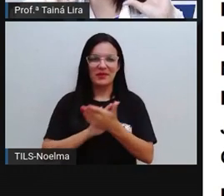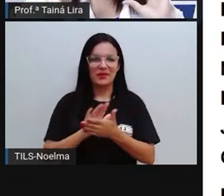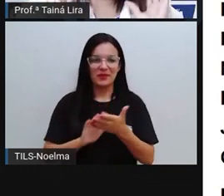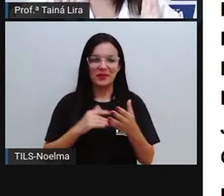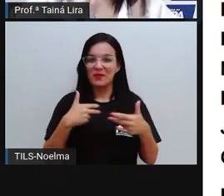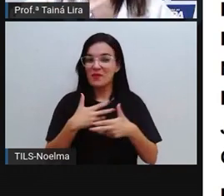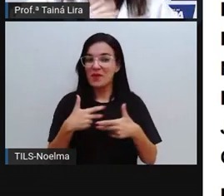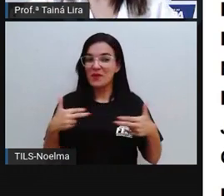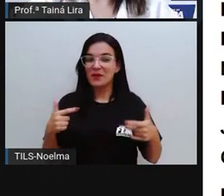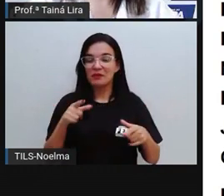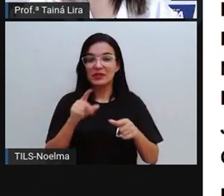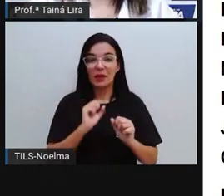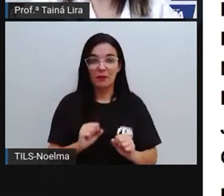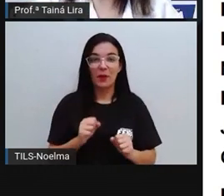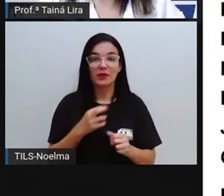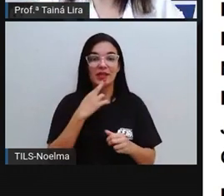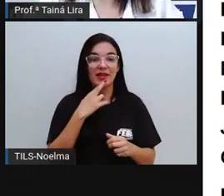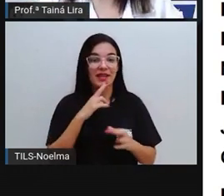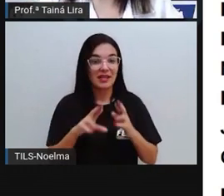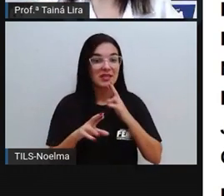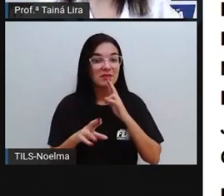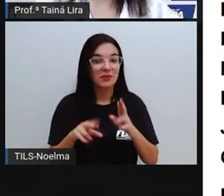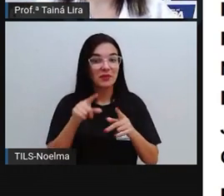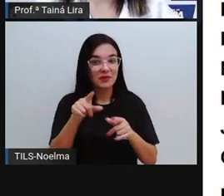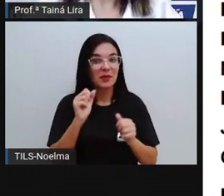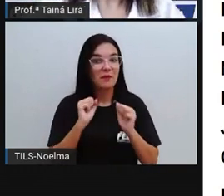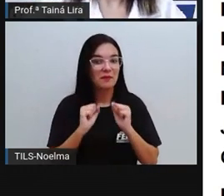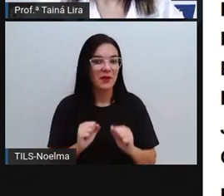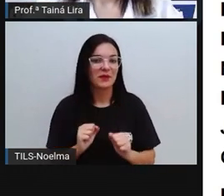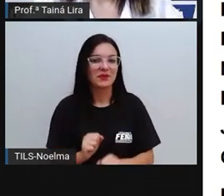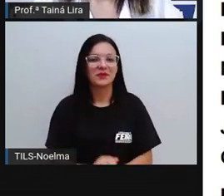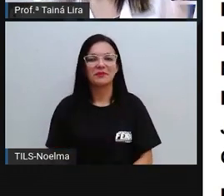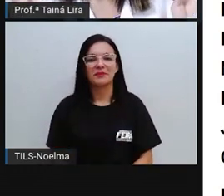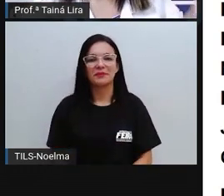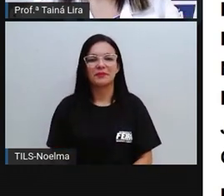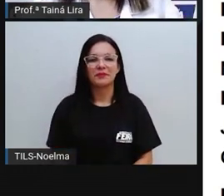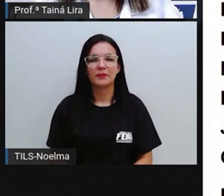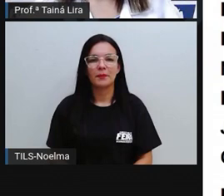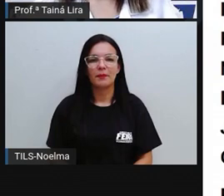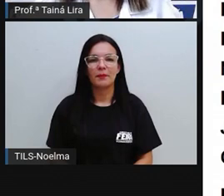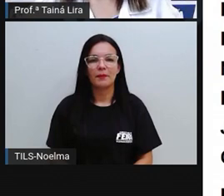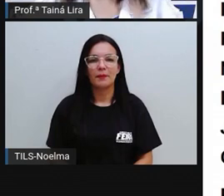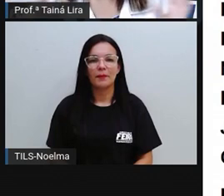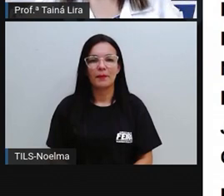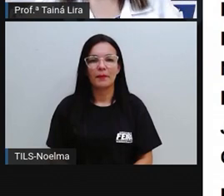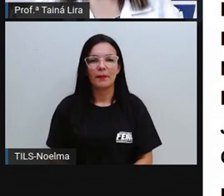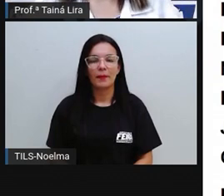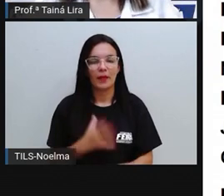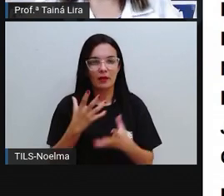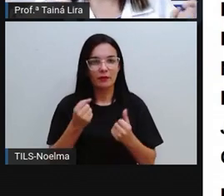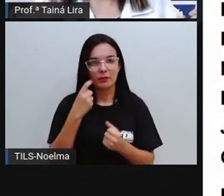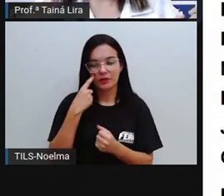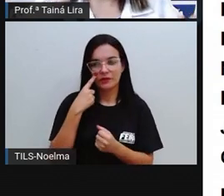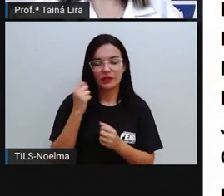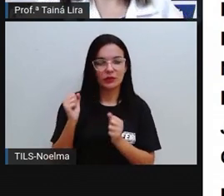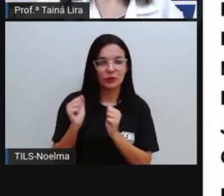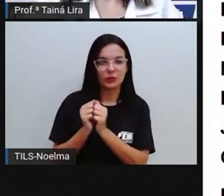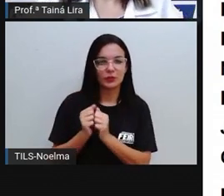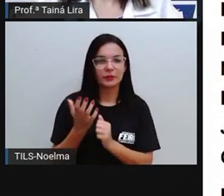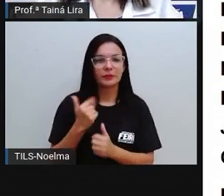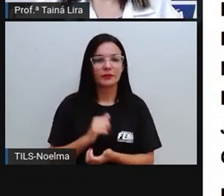vou levar para o segundo ano resolver, porque eu tenho certeza que eles vão conseguir, ó. Vamos ler aí para ver se a gente consegue descobrir